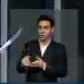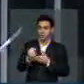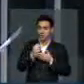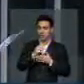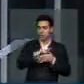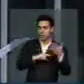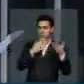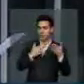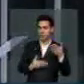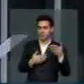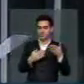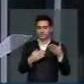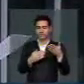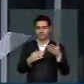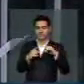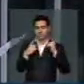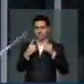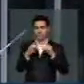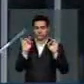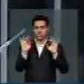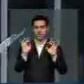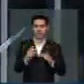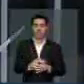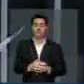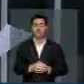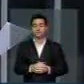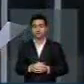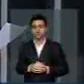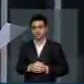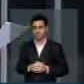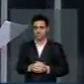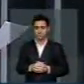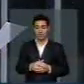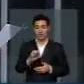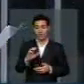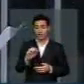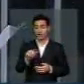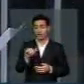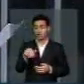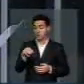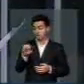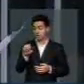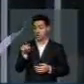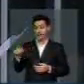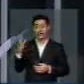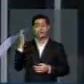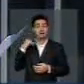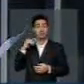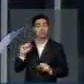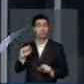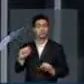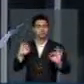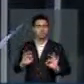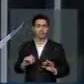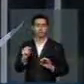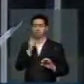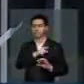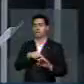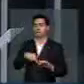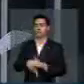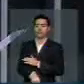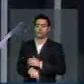requerimento desta sessão solene Caim foi quem soube penetrar mais